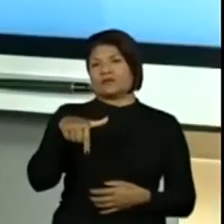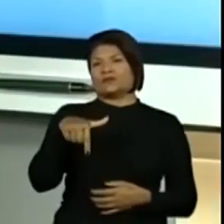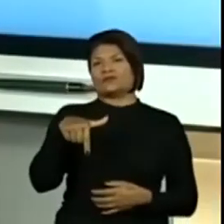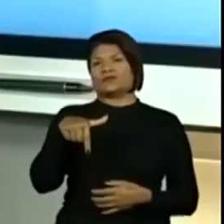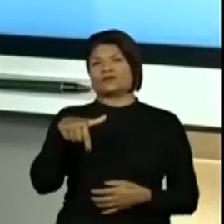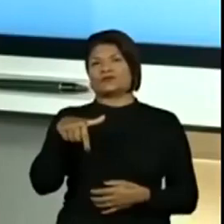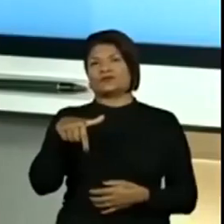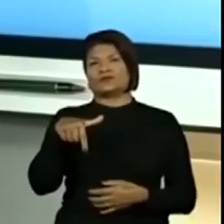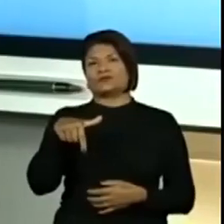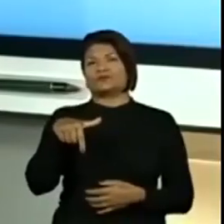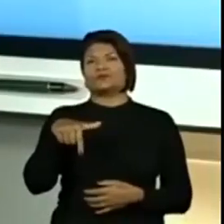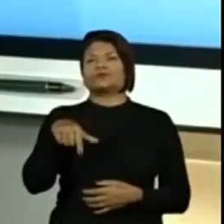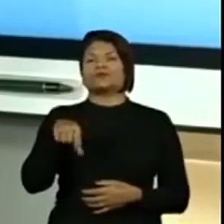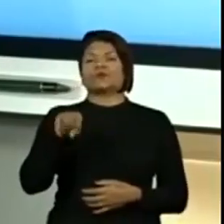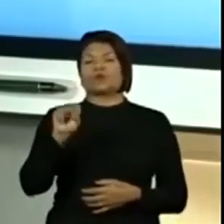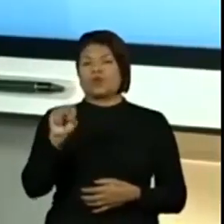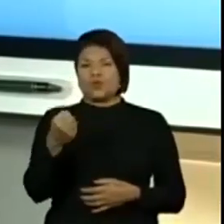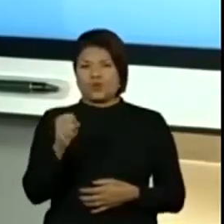7,